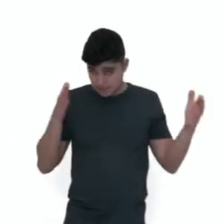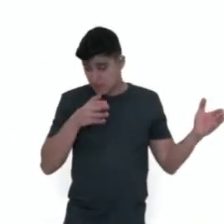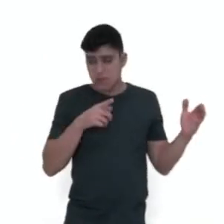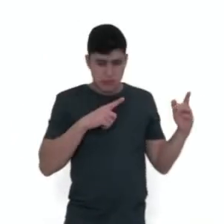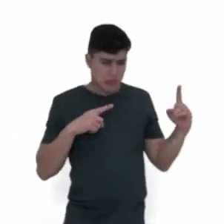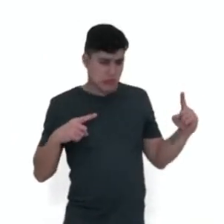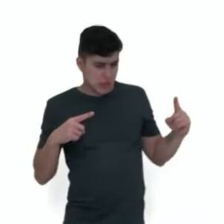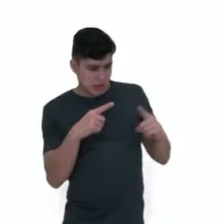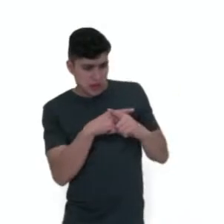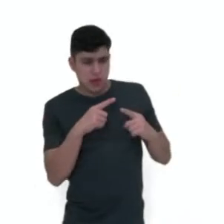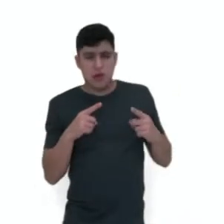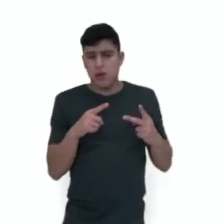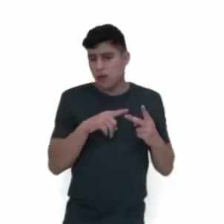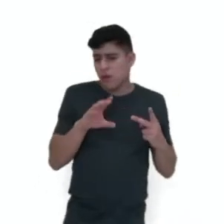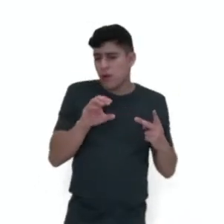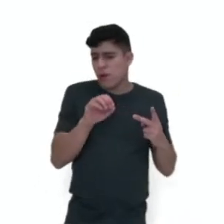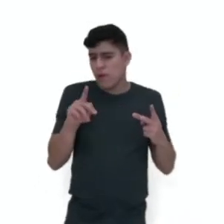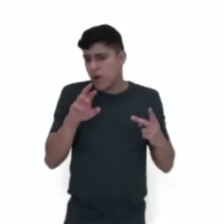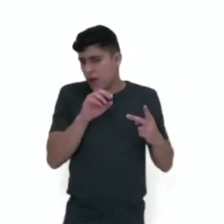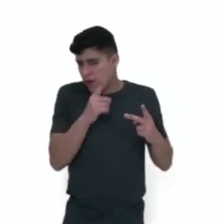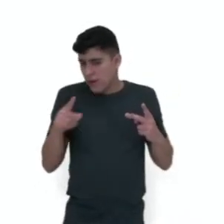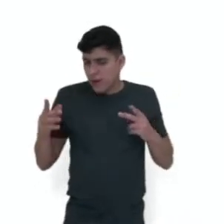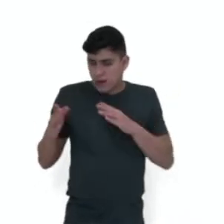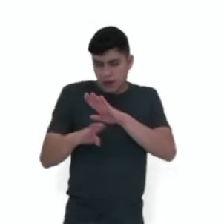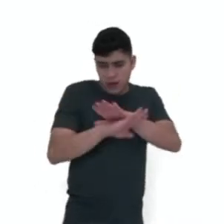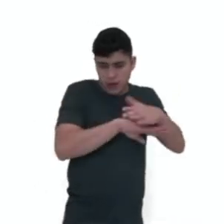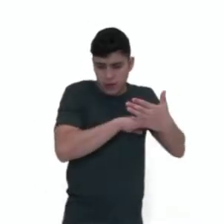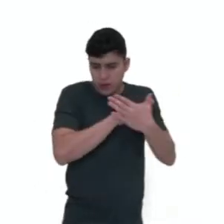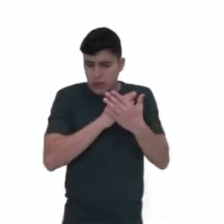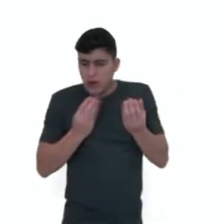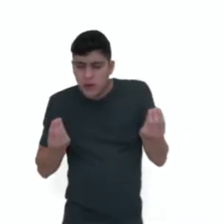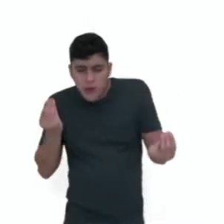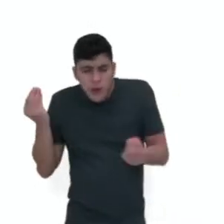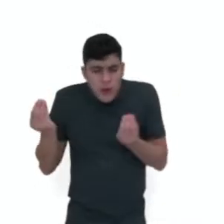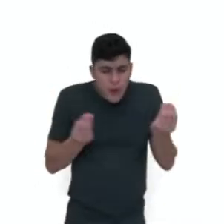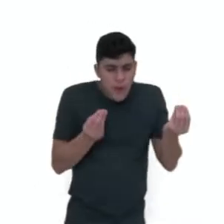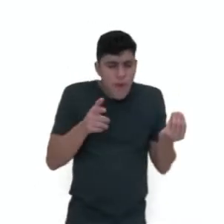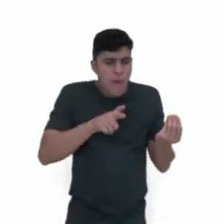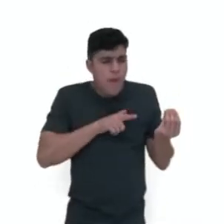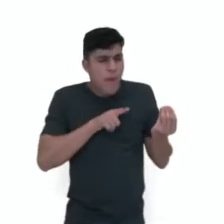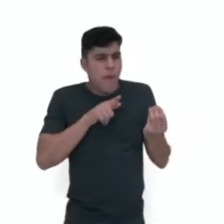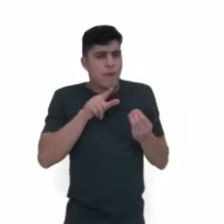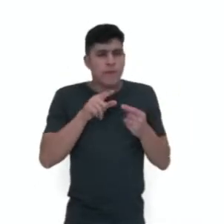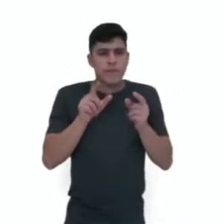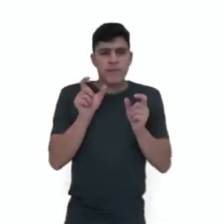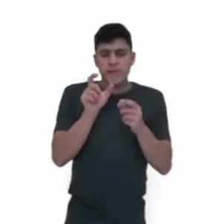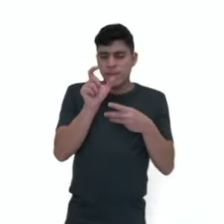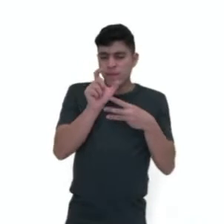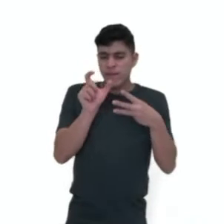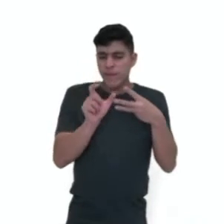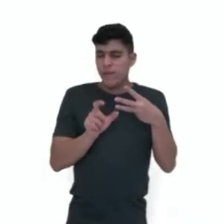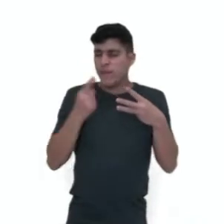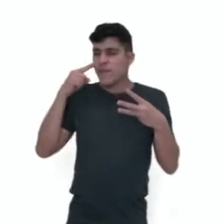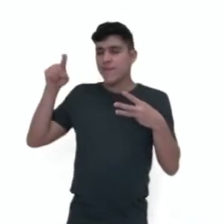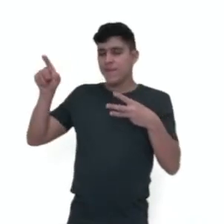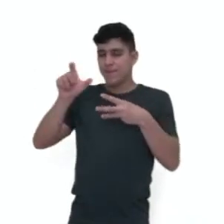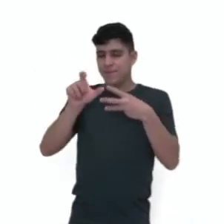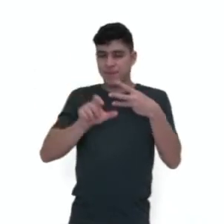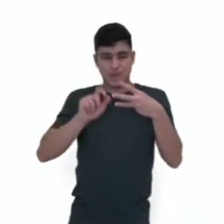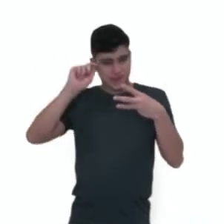ao mesmo tempo, a cooperação entre elas, por meio de formação de trustings, holdings e cartéis.